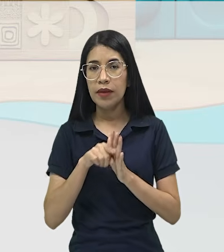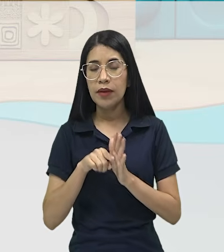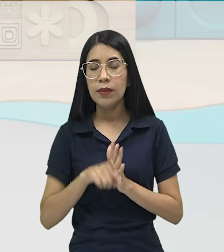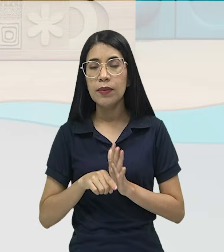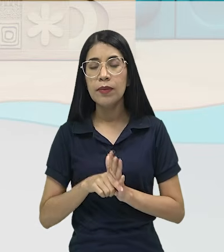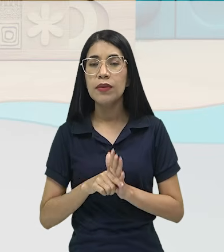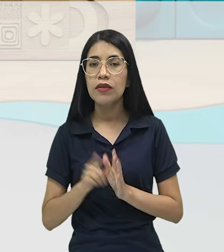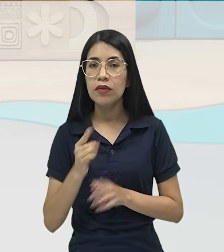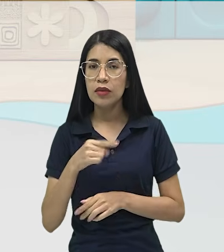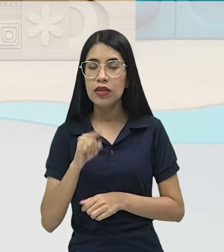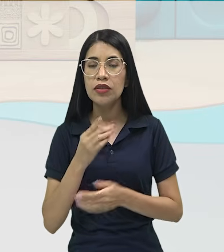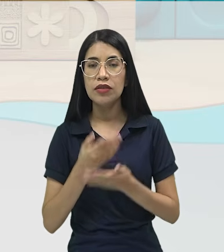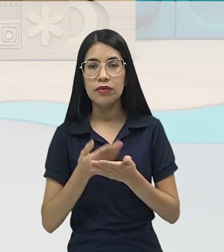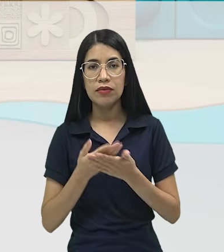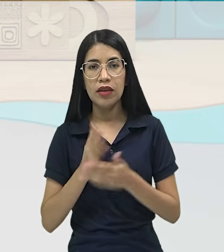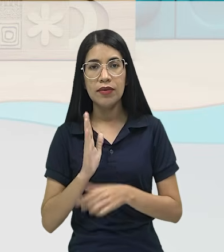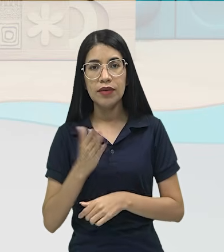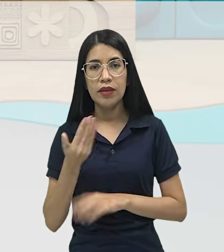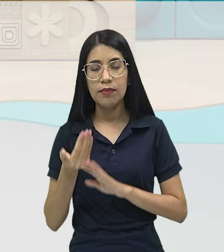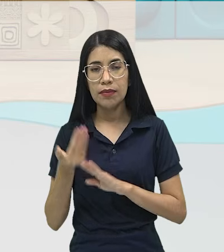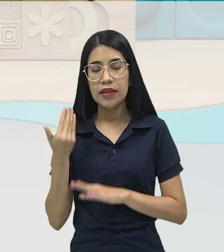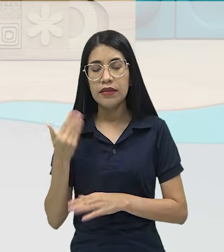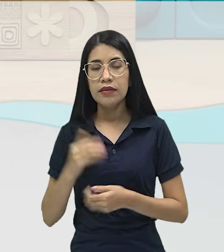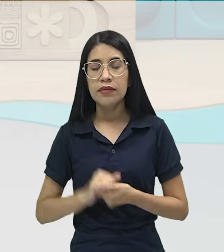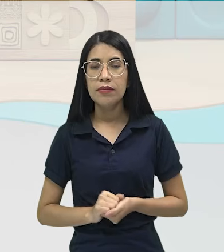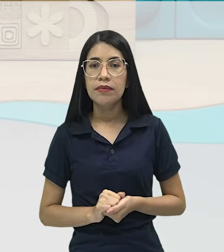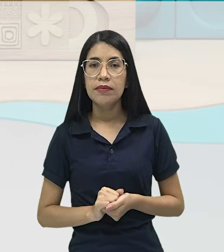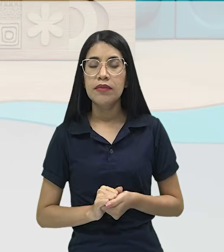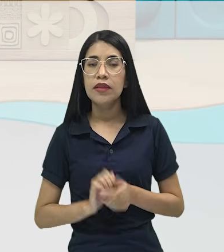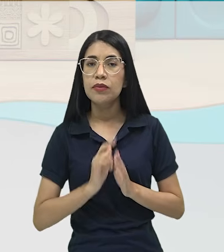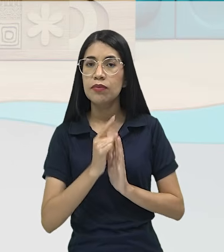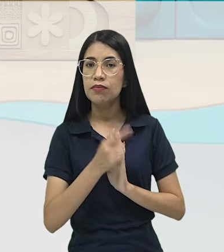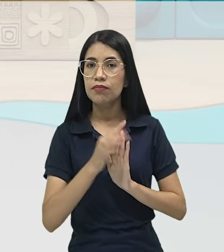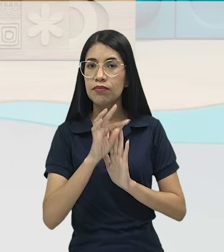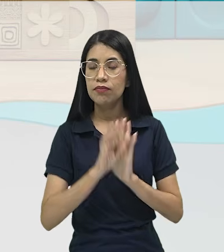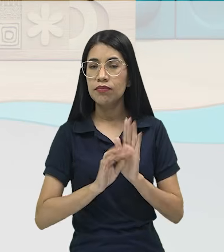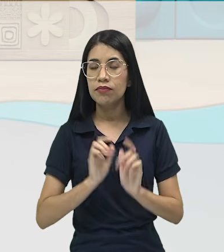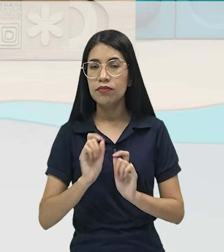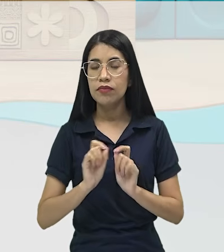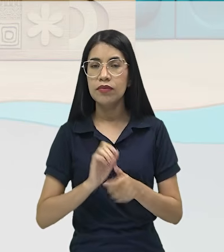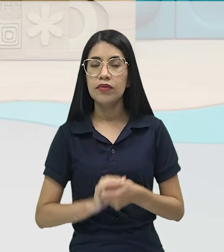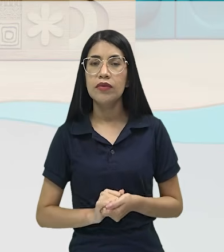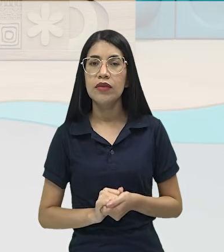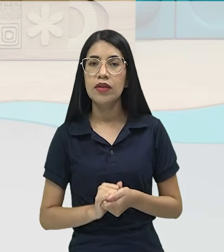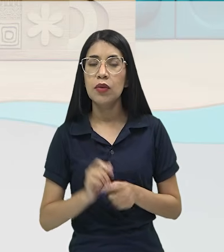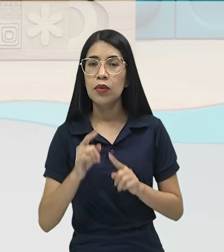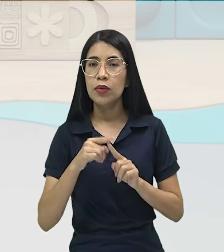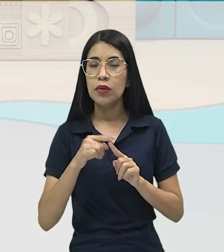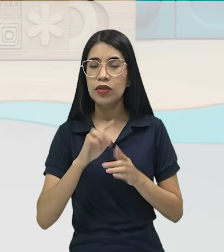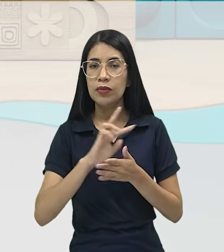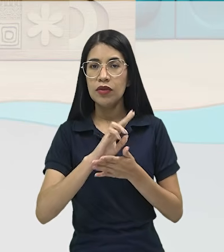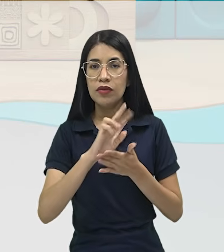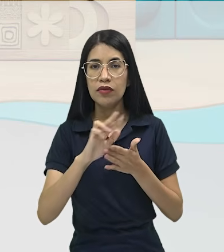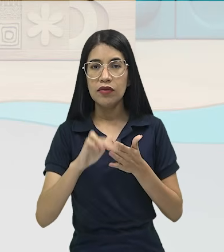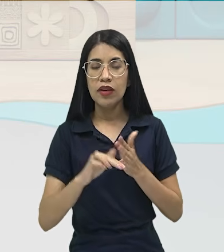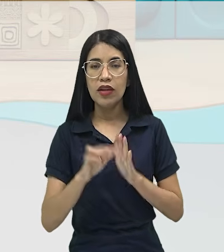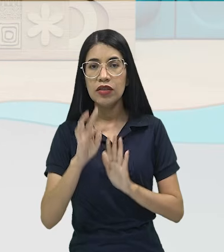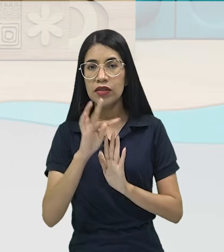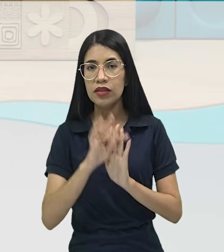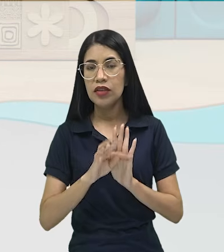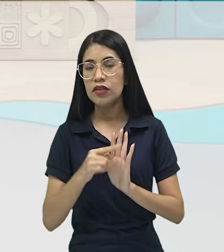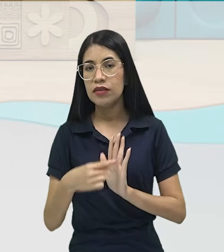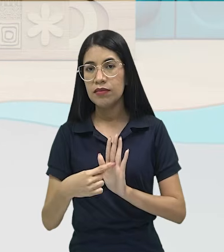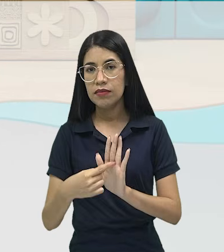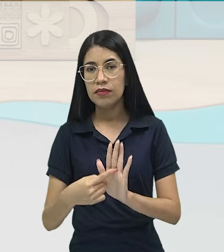elas vocês já estudaram. Então, o que é um gênero textual? São as diversas formas que os textos se apresentam